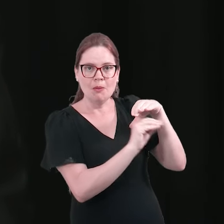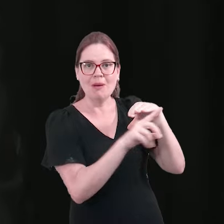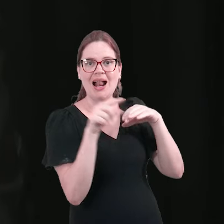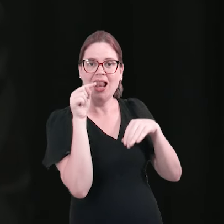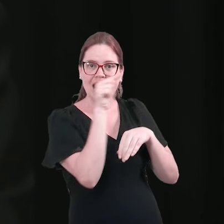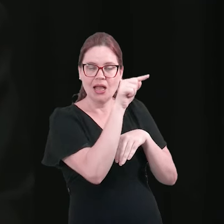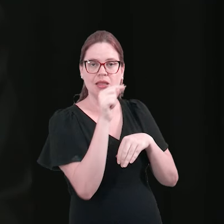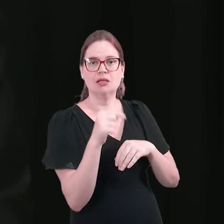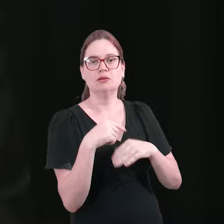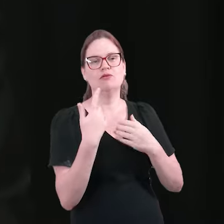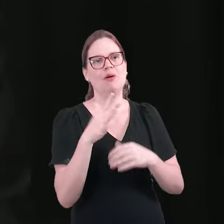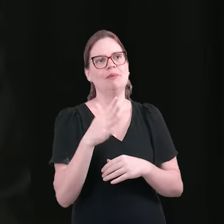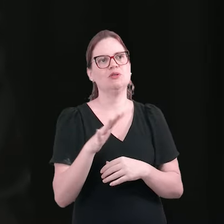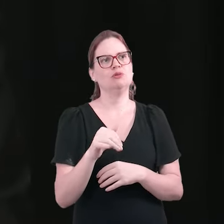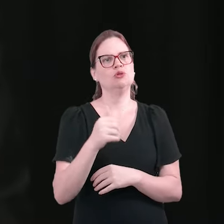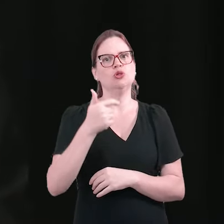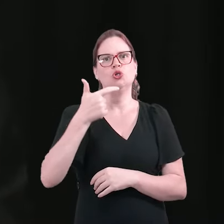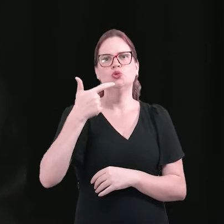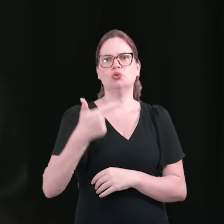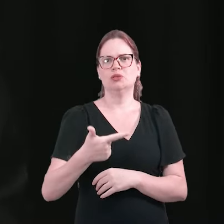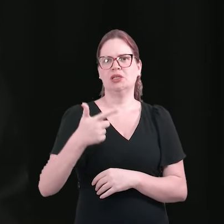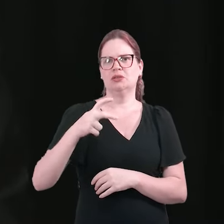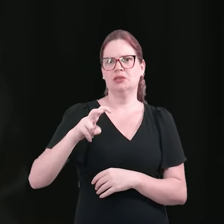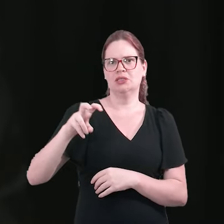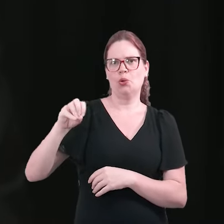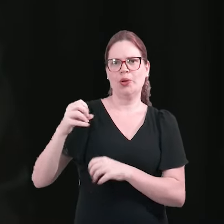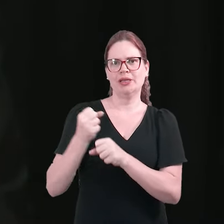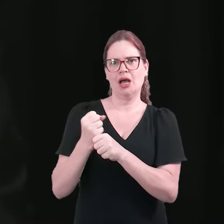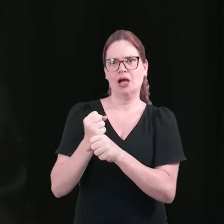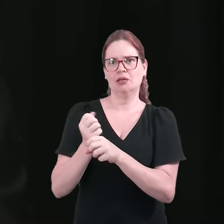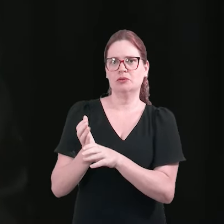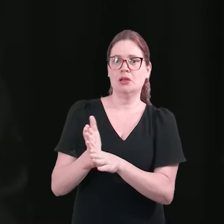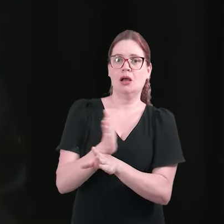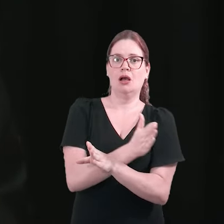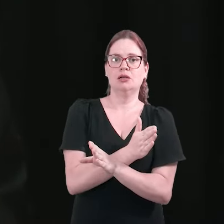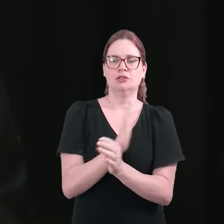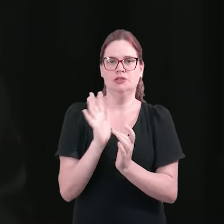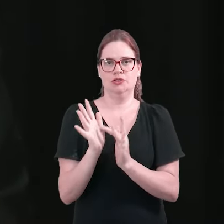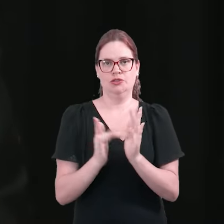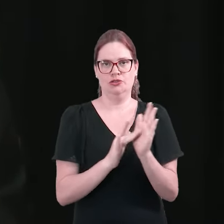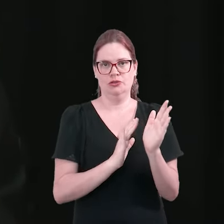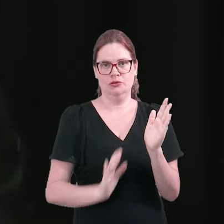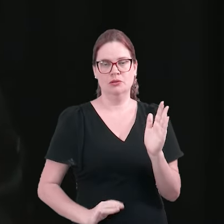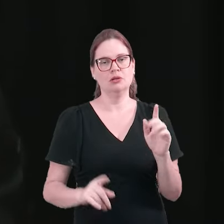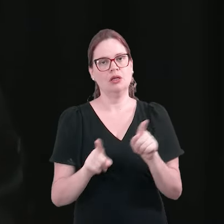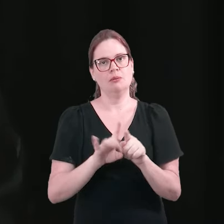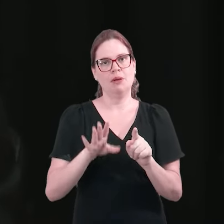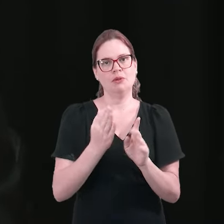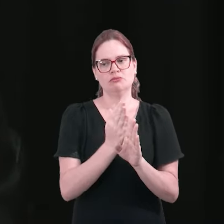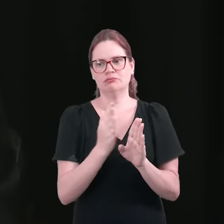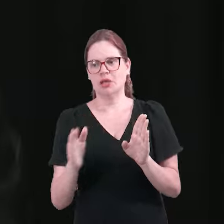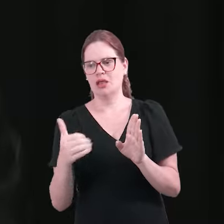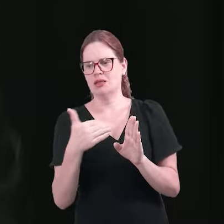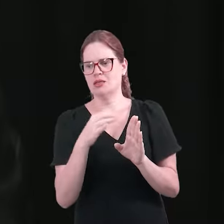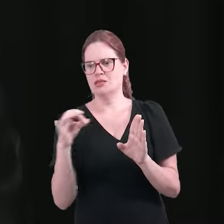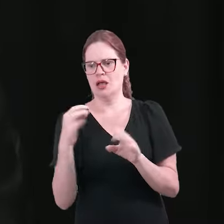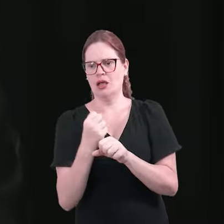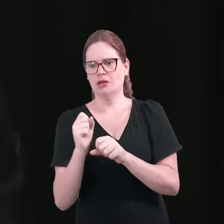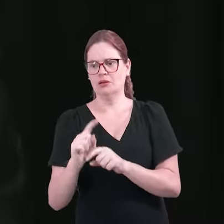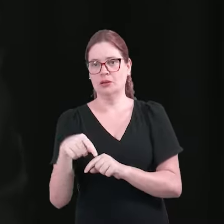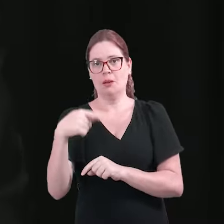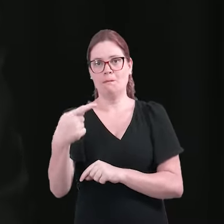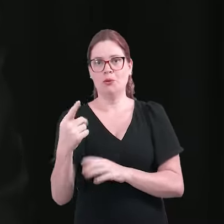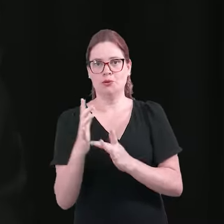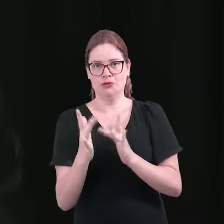250 anos antes de Cristo e cerca de 100 anos depois de Cristo.